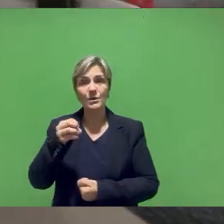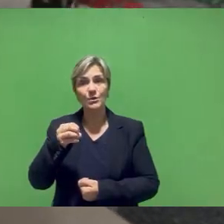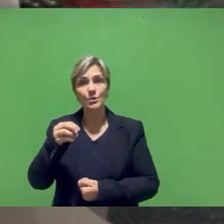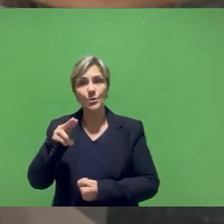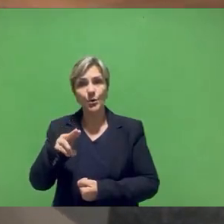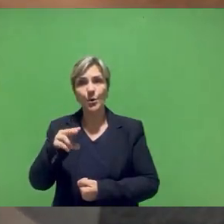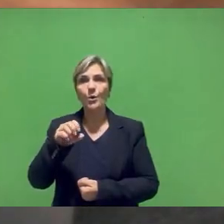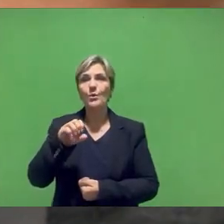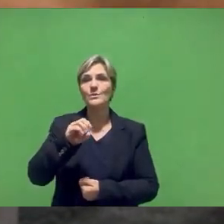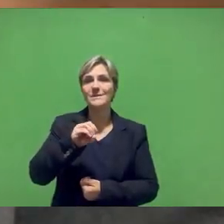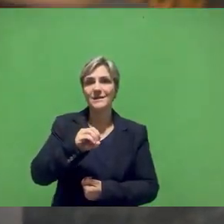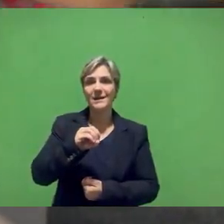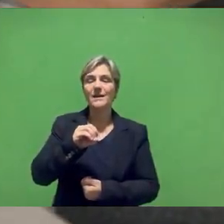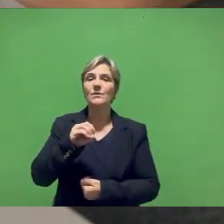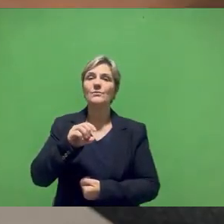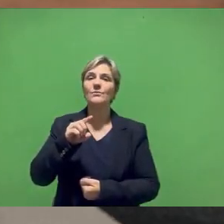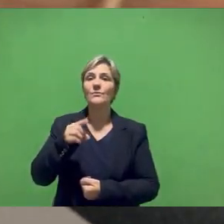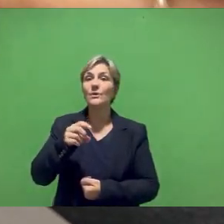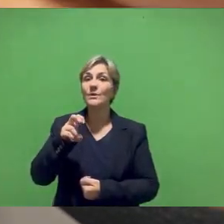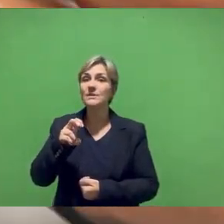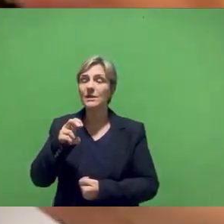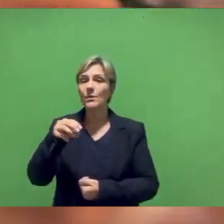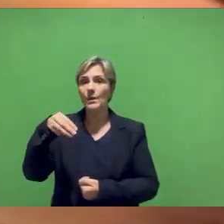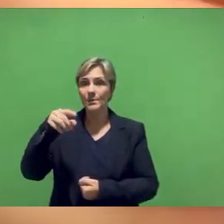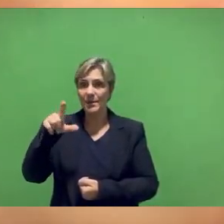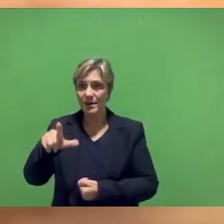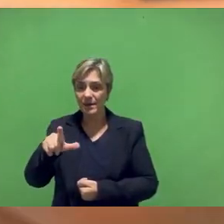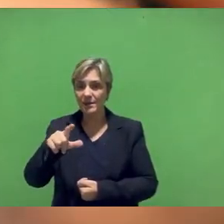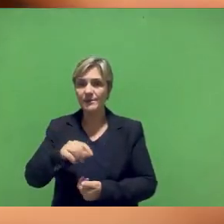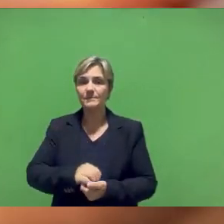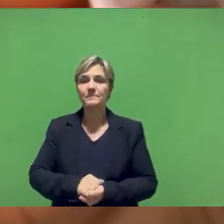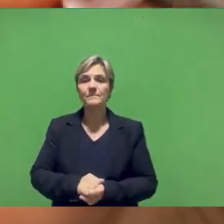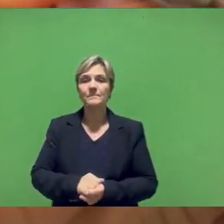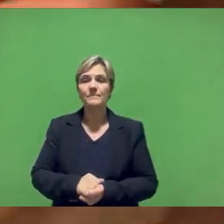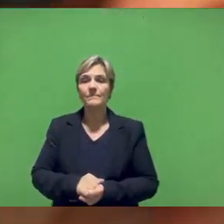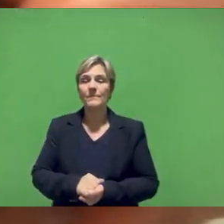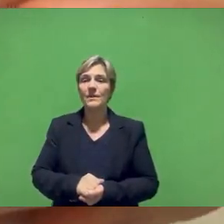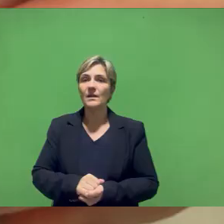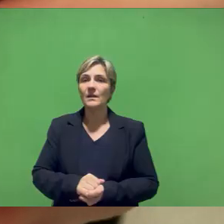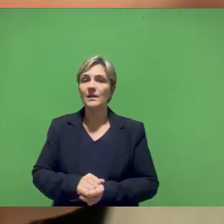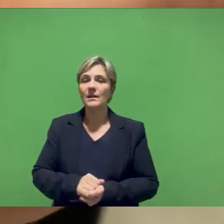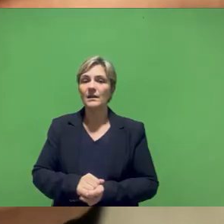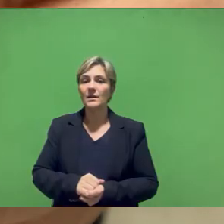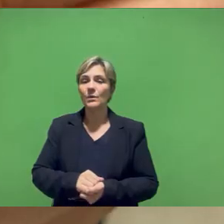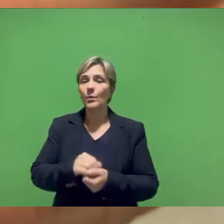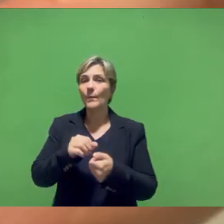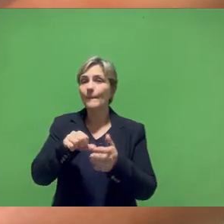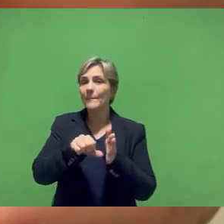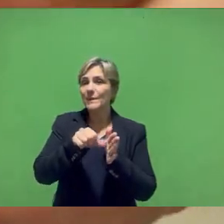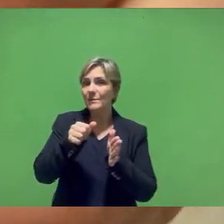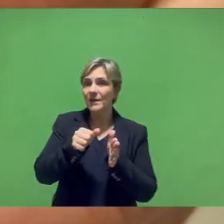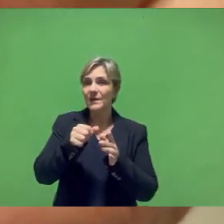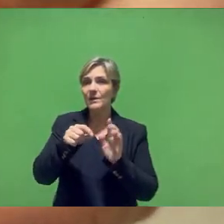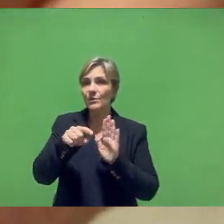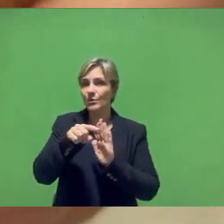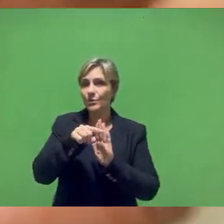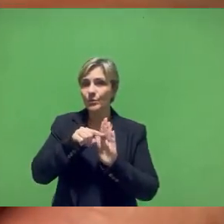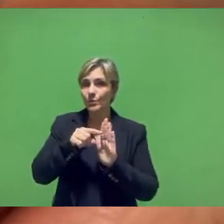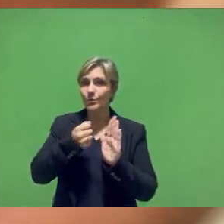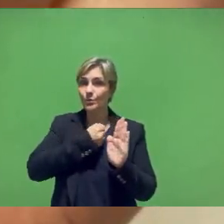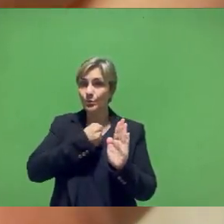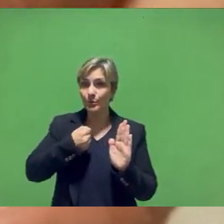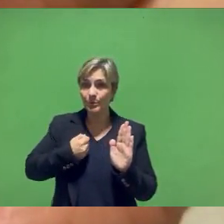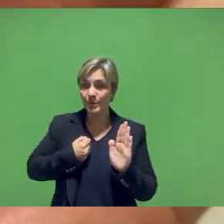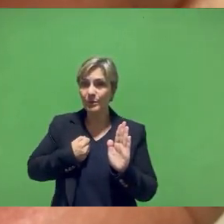ou 0,5 ml, ela é, em vez de ser 10, o primeiro risquinho ali, o número,